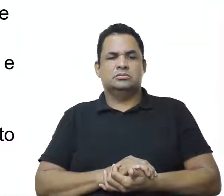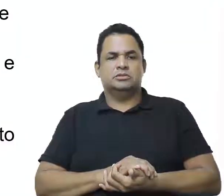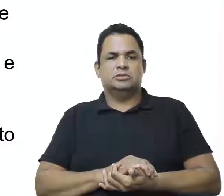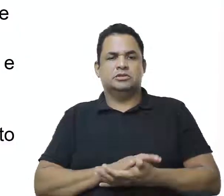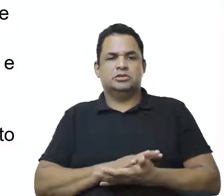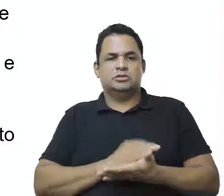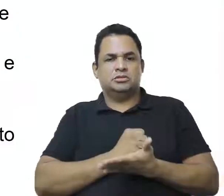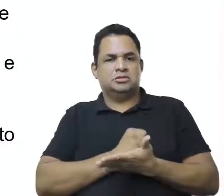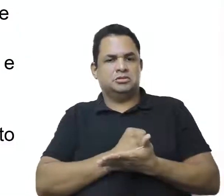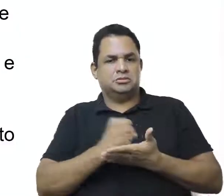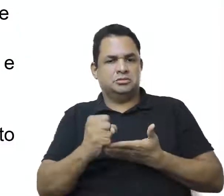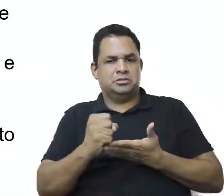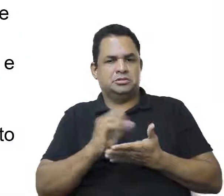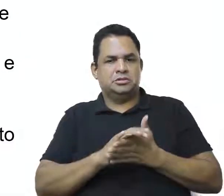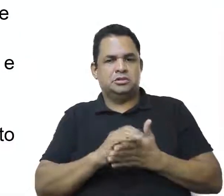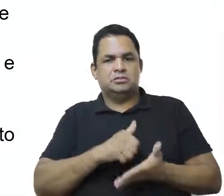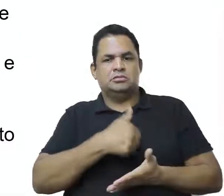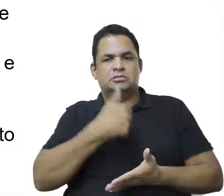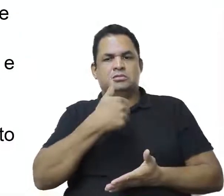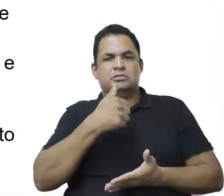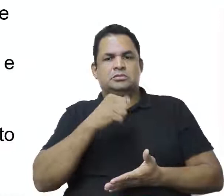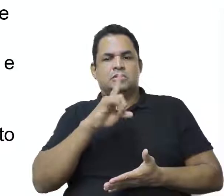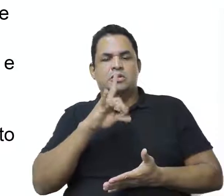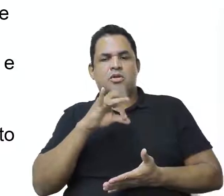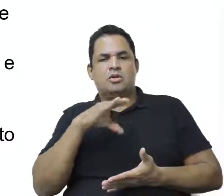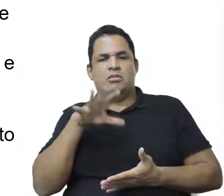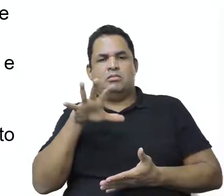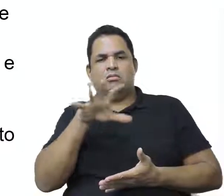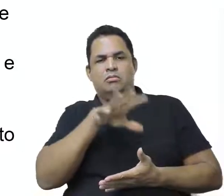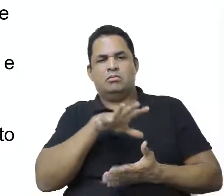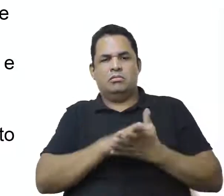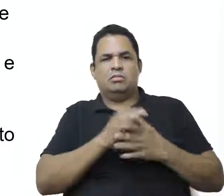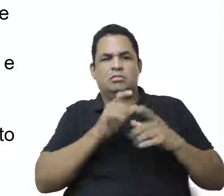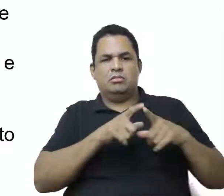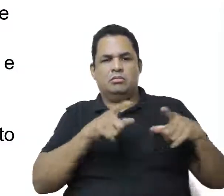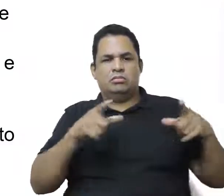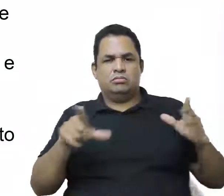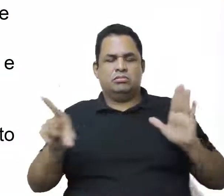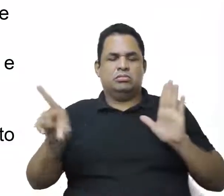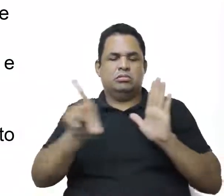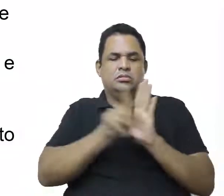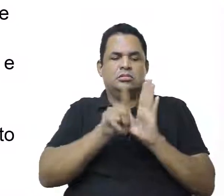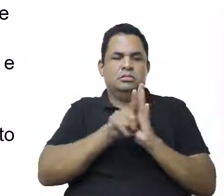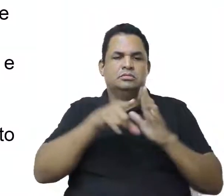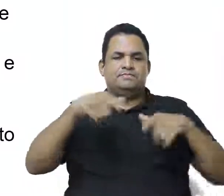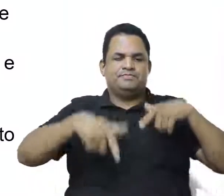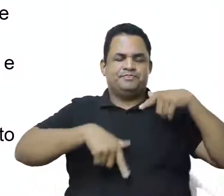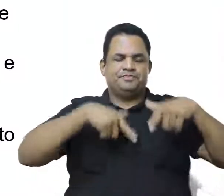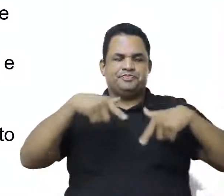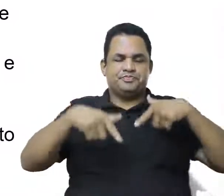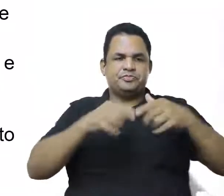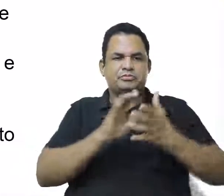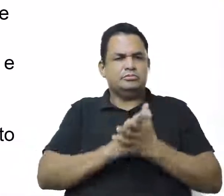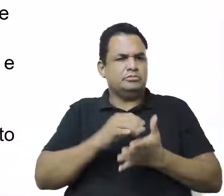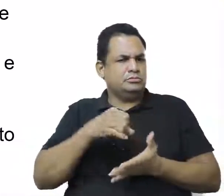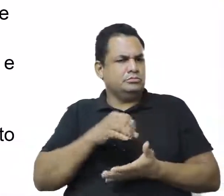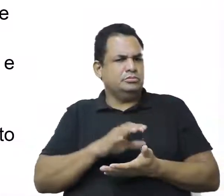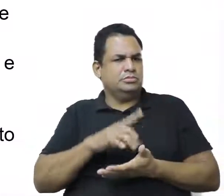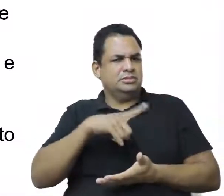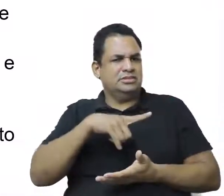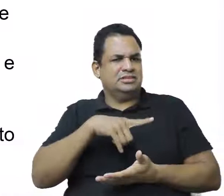Eliminação das vantagens locacionais e ampliação da legislação laboral? Será que teve